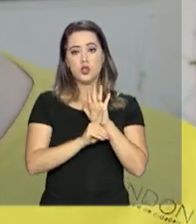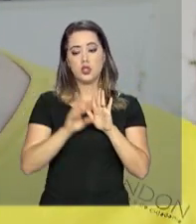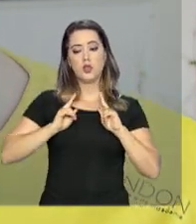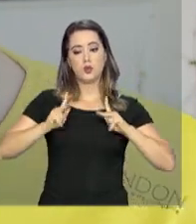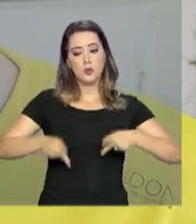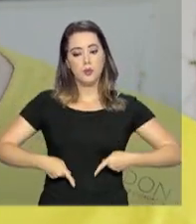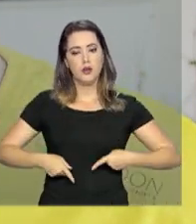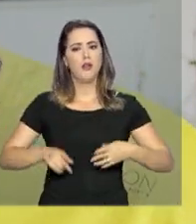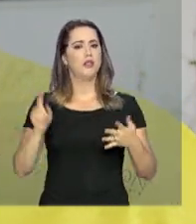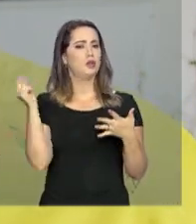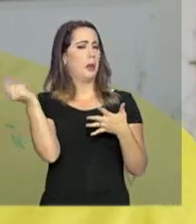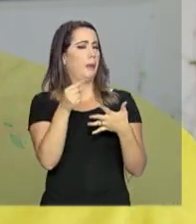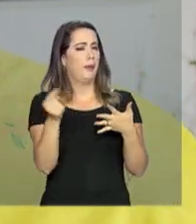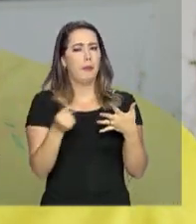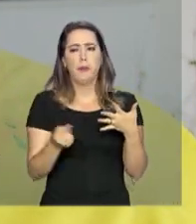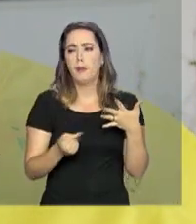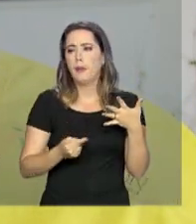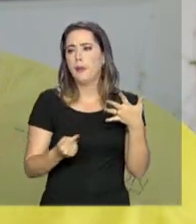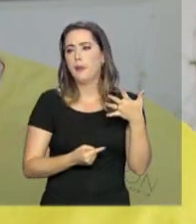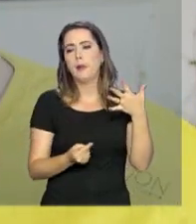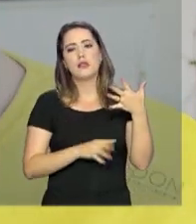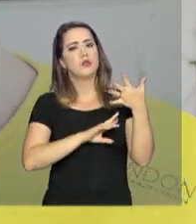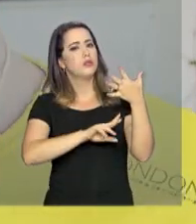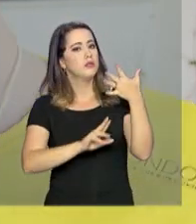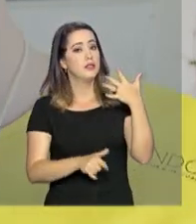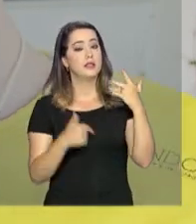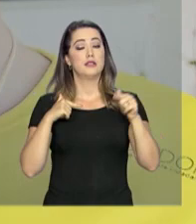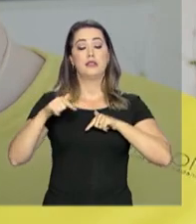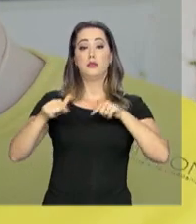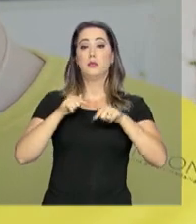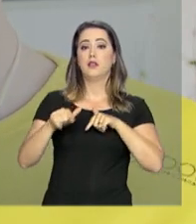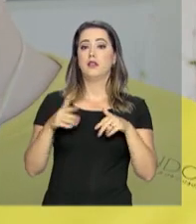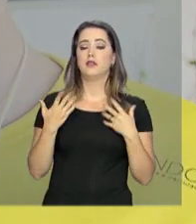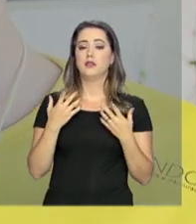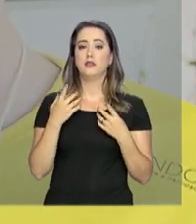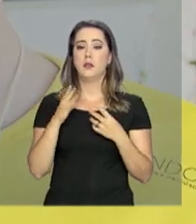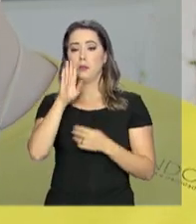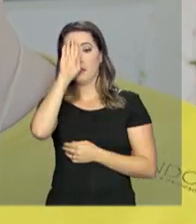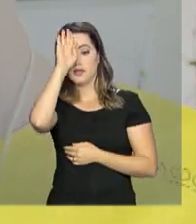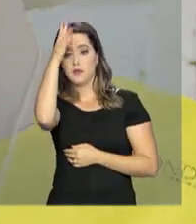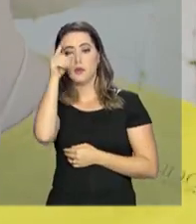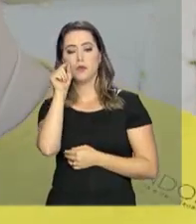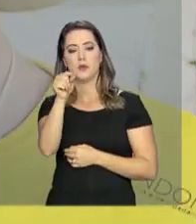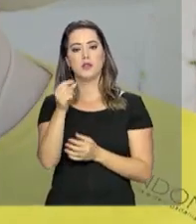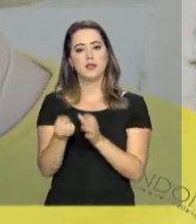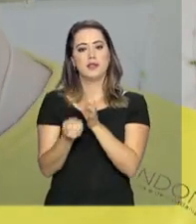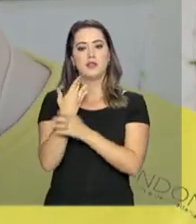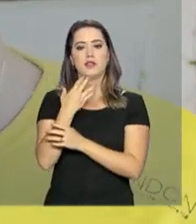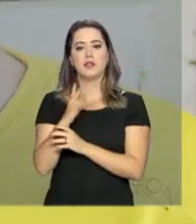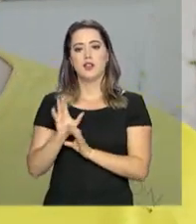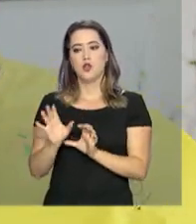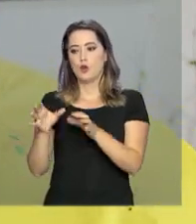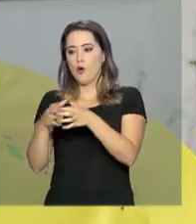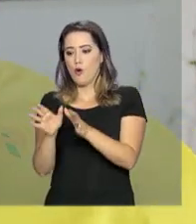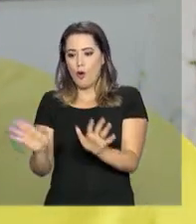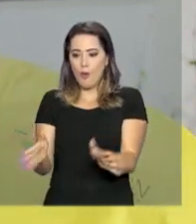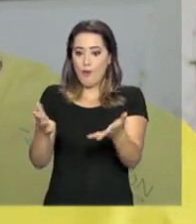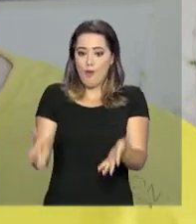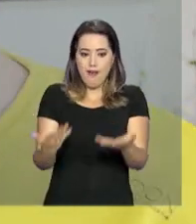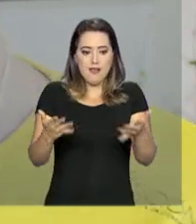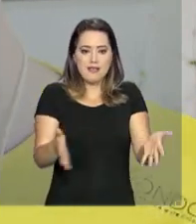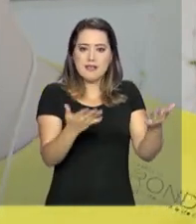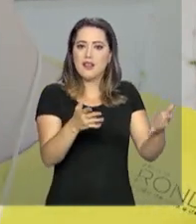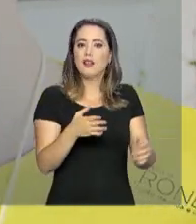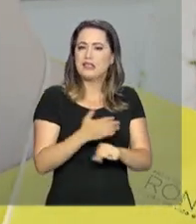outras e a gente vai trabalhar principalmente é gerando multiplicadores né a idéia é a gente